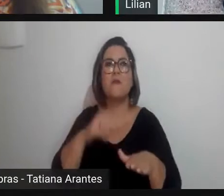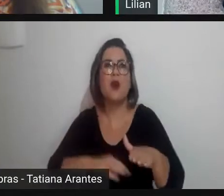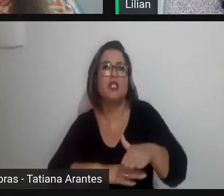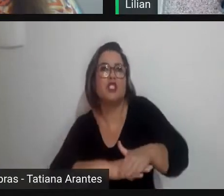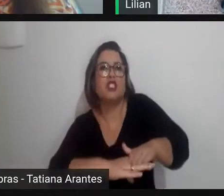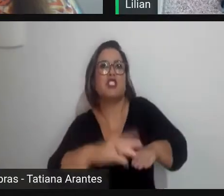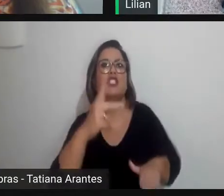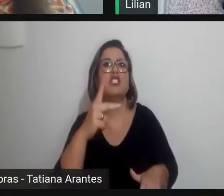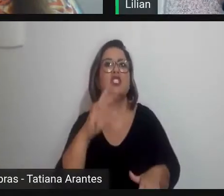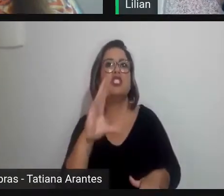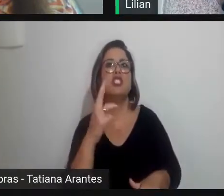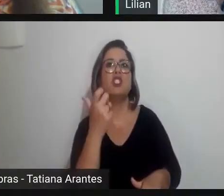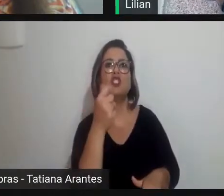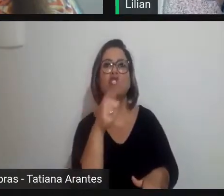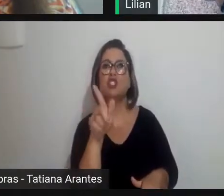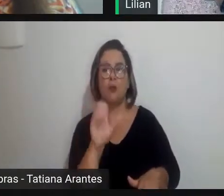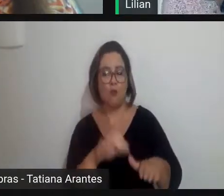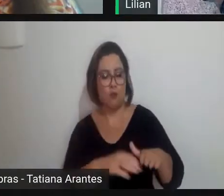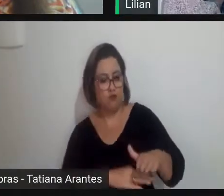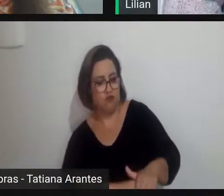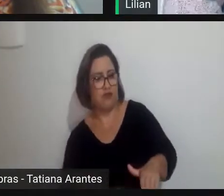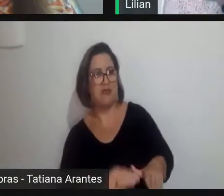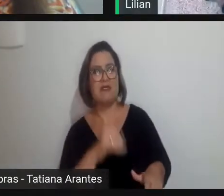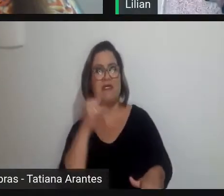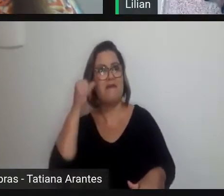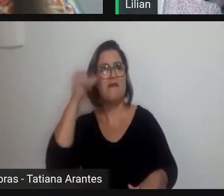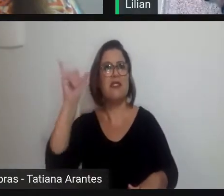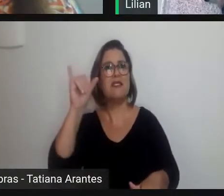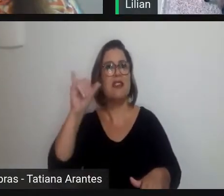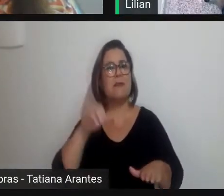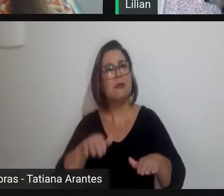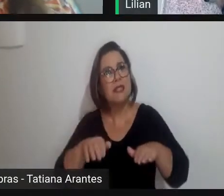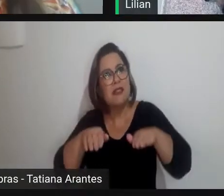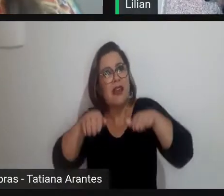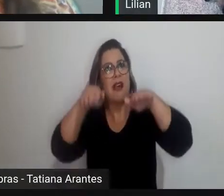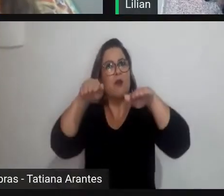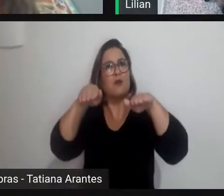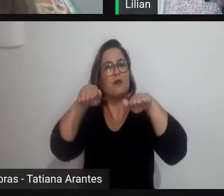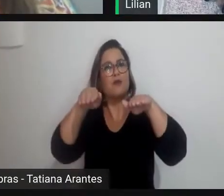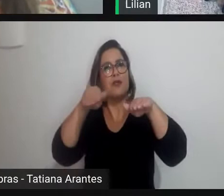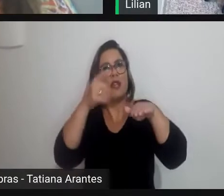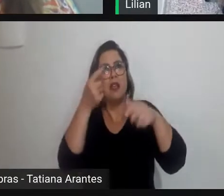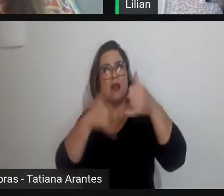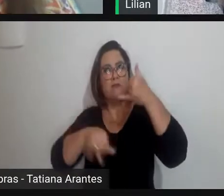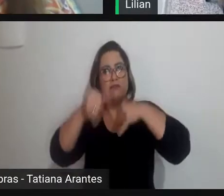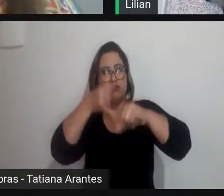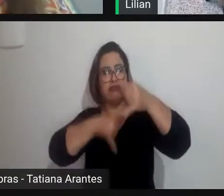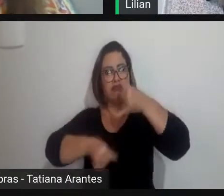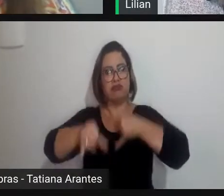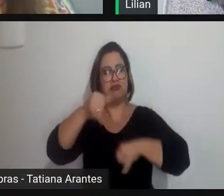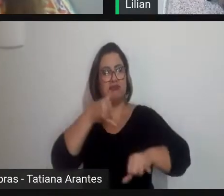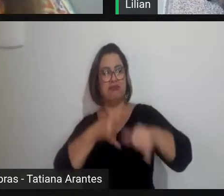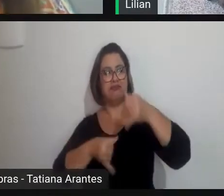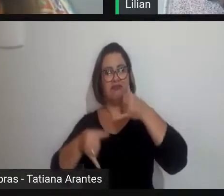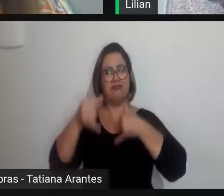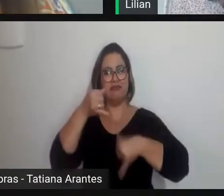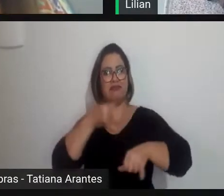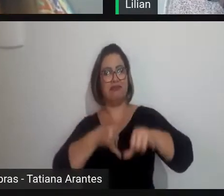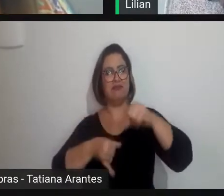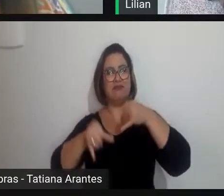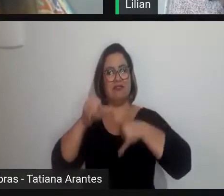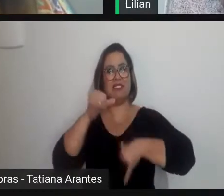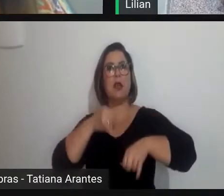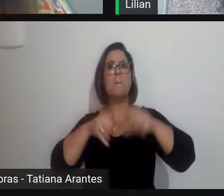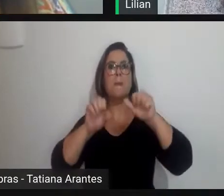graus, assim maior um pouco. Tá? E ser de material que não